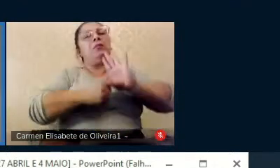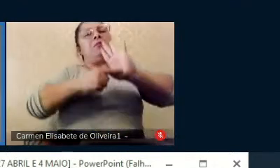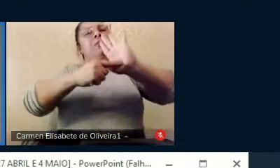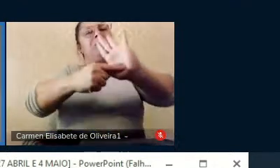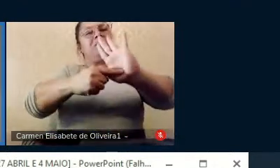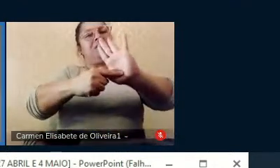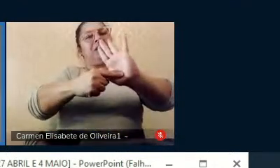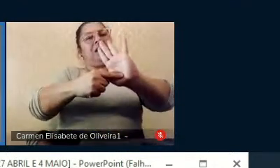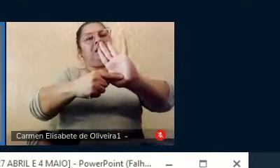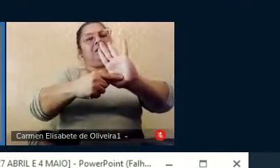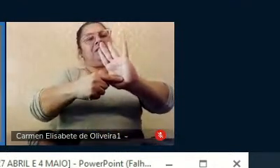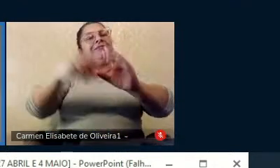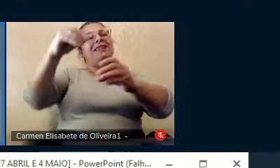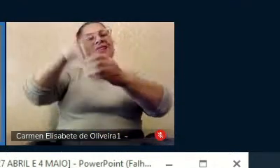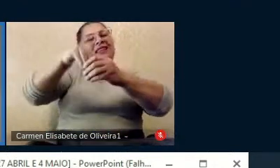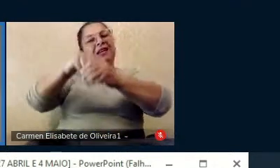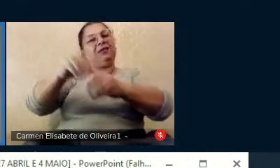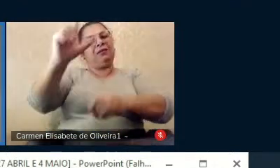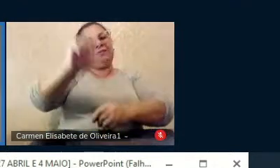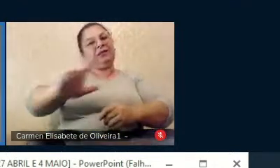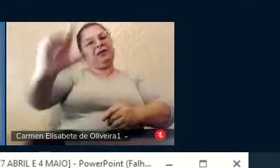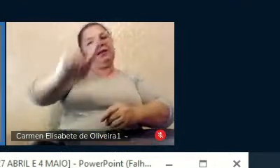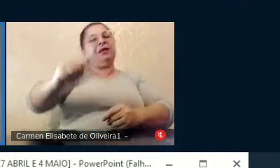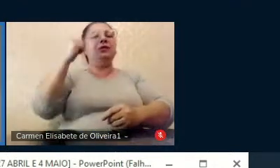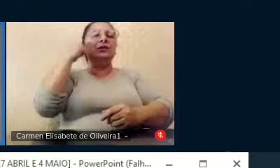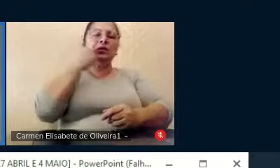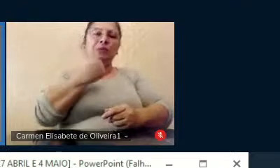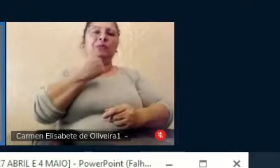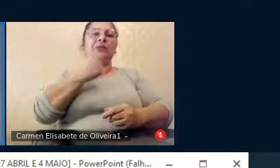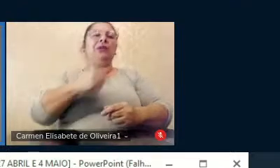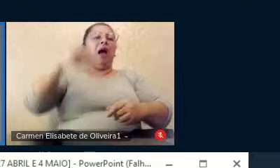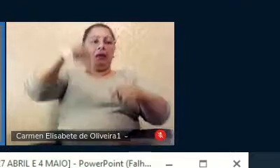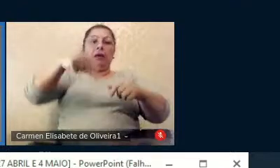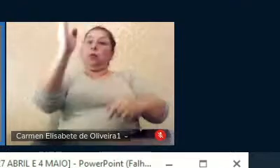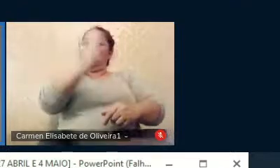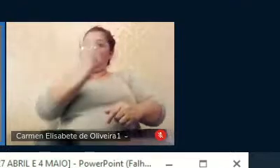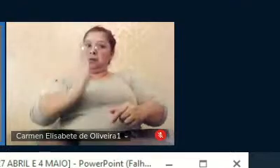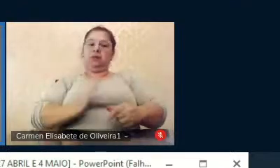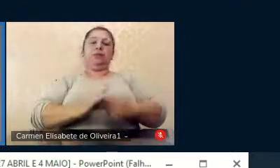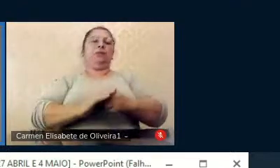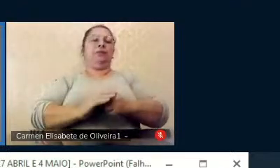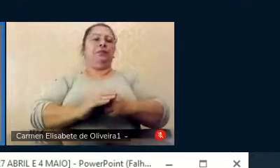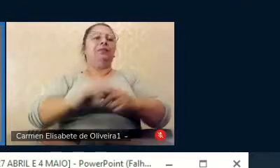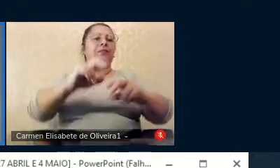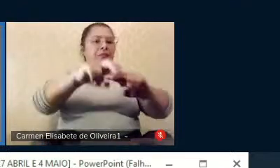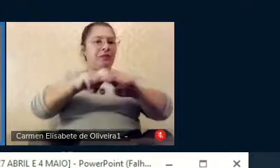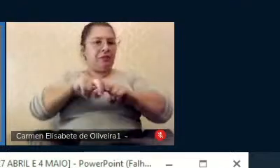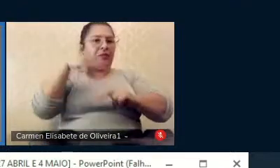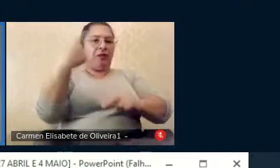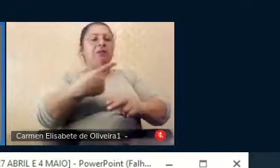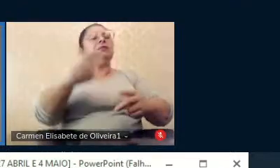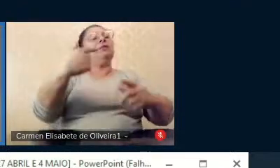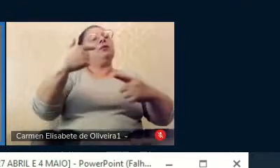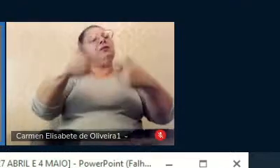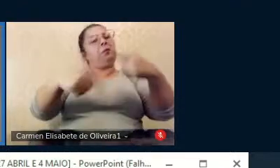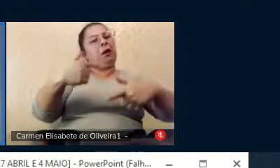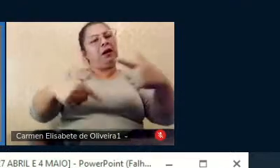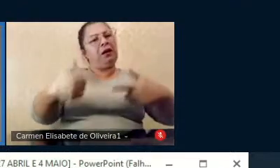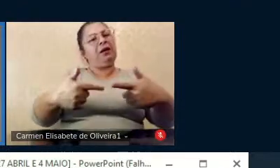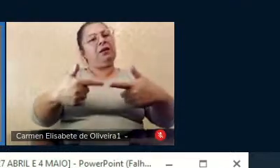literatura, da literatura em Libras, da literatura surda, pelo menos aqui no Brasil. Então, nós vamos trabalhar com